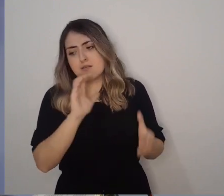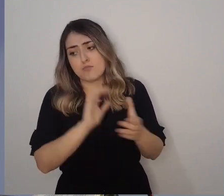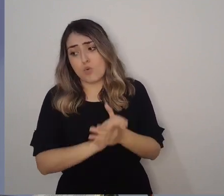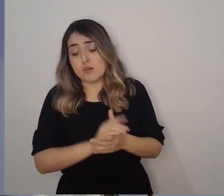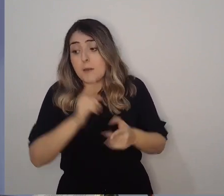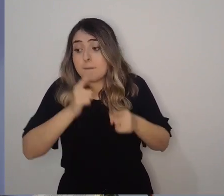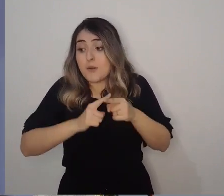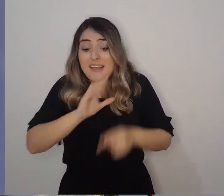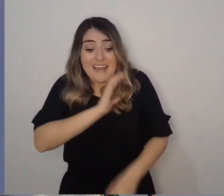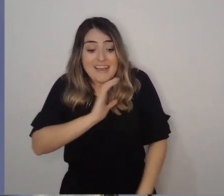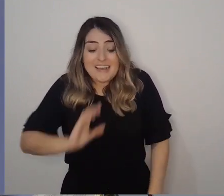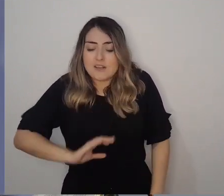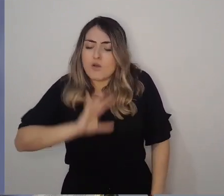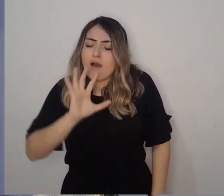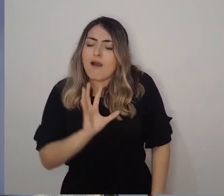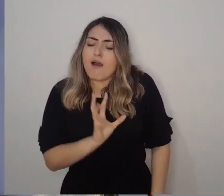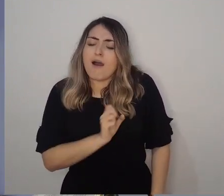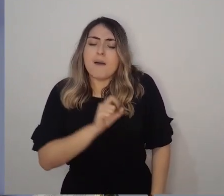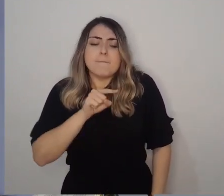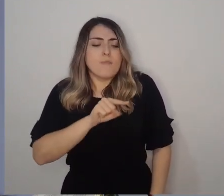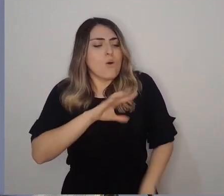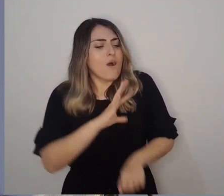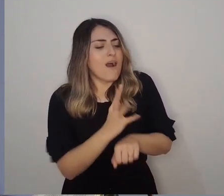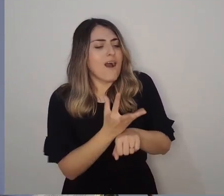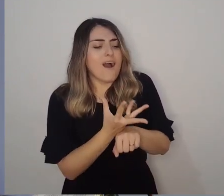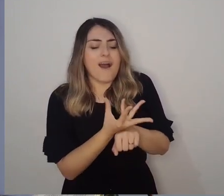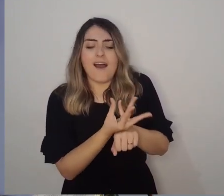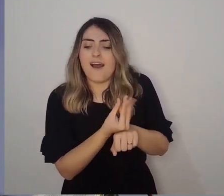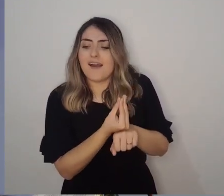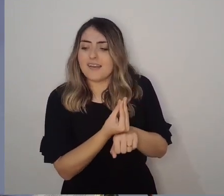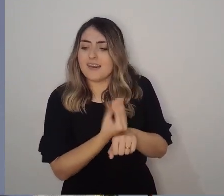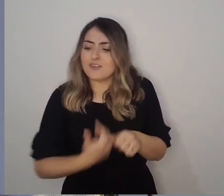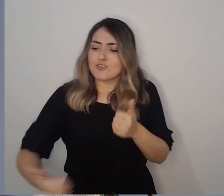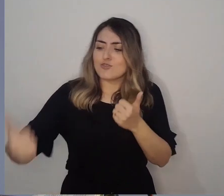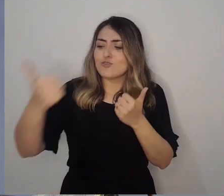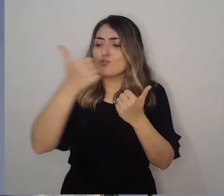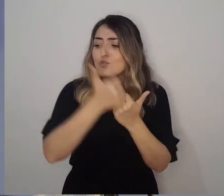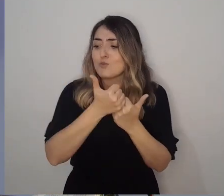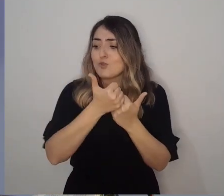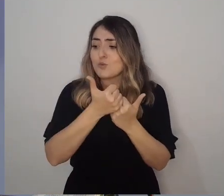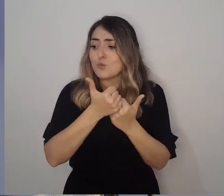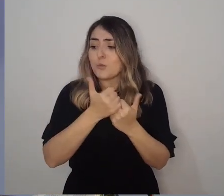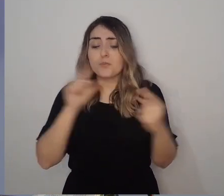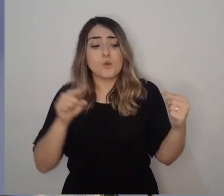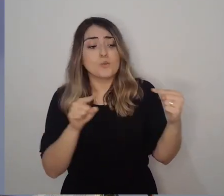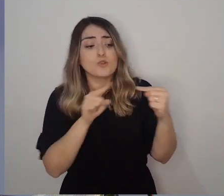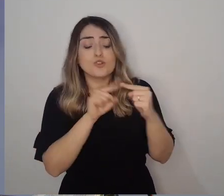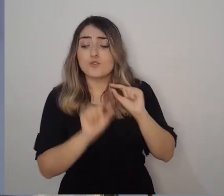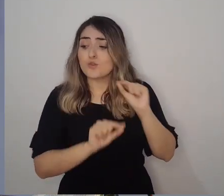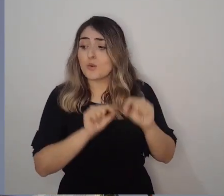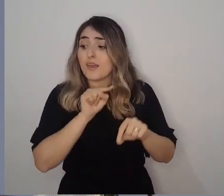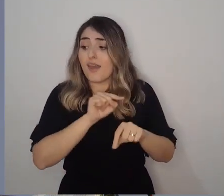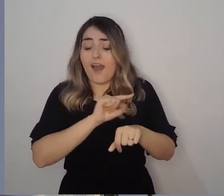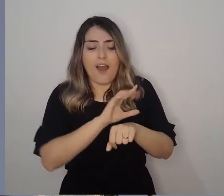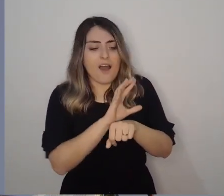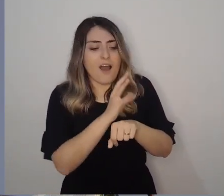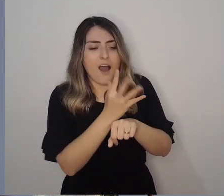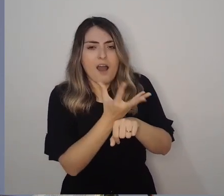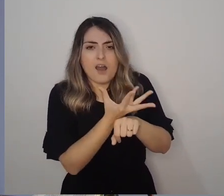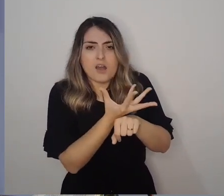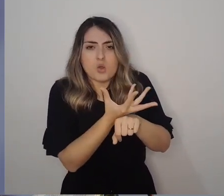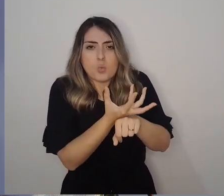também Cristo amou a igreja e se entregou por ela, para que a santificasse, tendo-a purificado por meio da lavagem de água pela